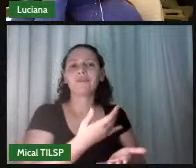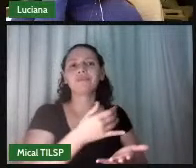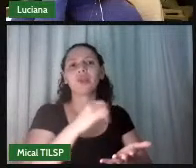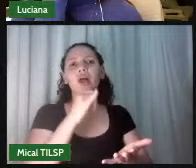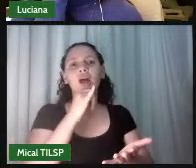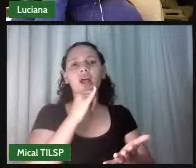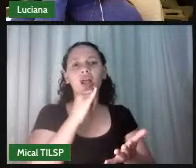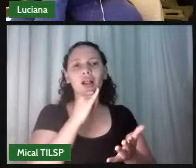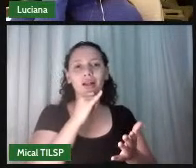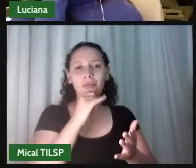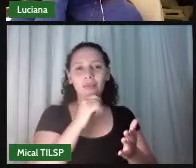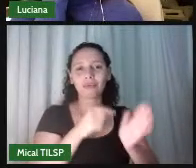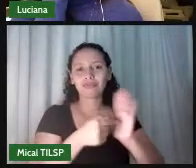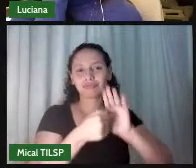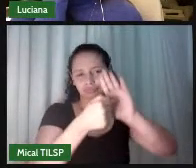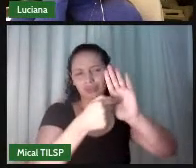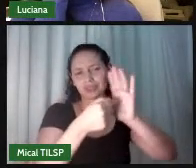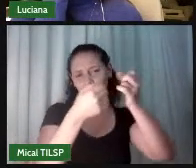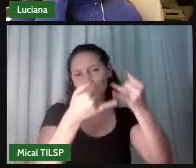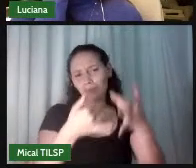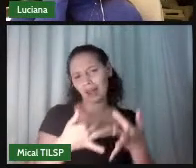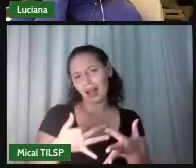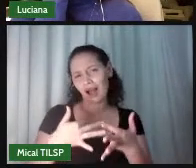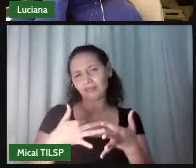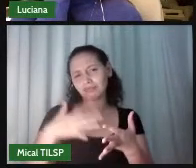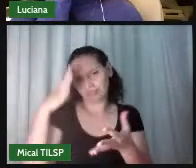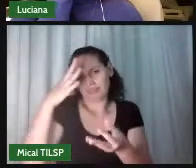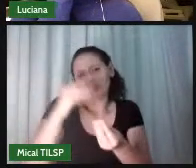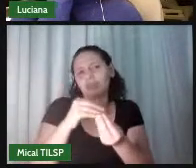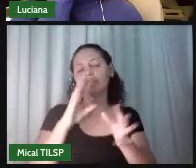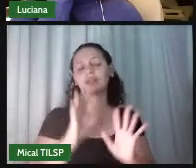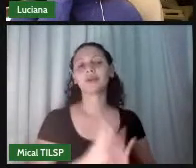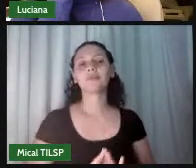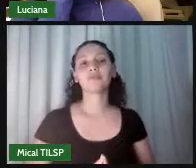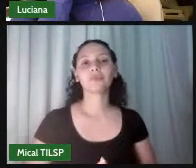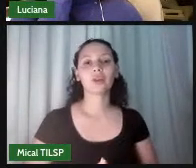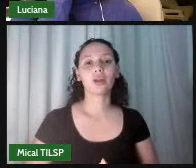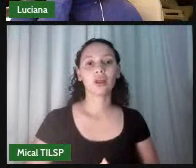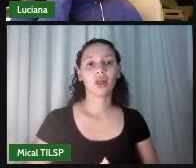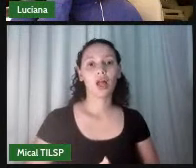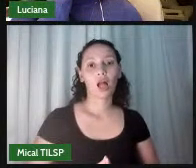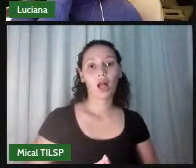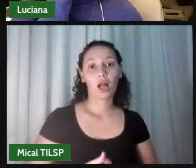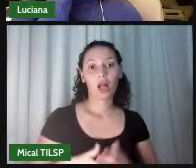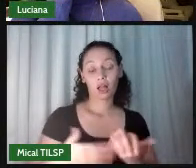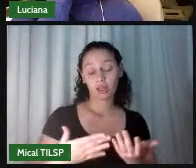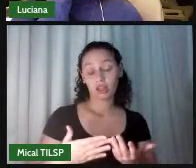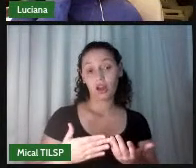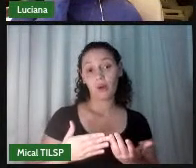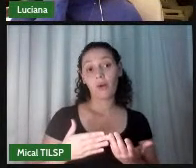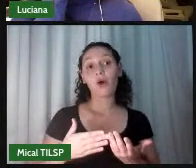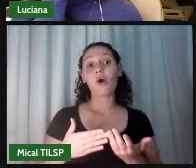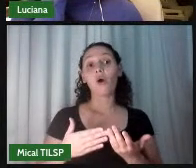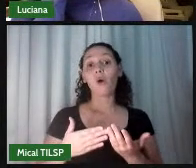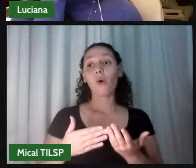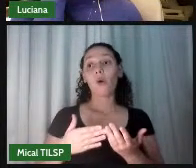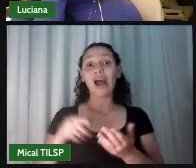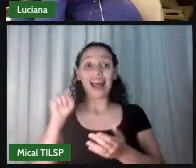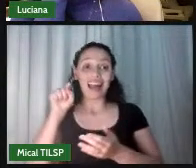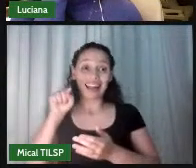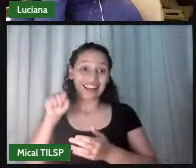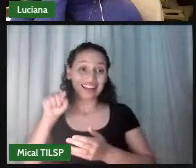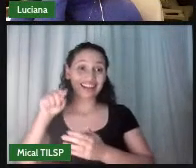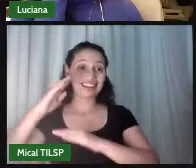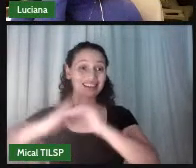chavinha, tá? Não vou perder muito tempo, não. Tá? Então, olha lá, o autor, né, que é o paciente, já